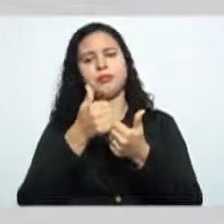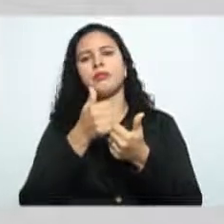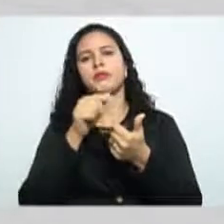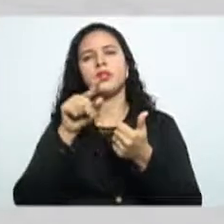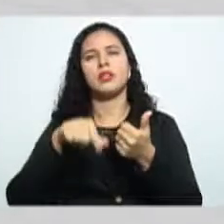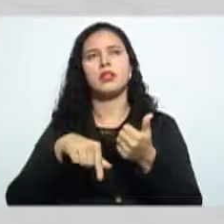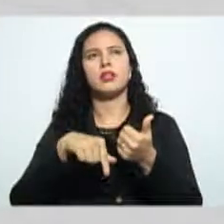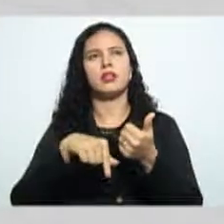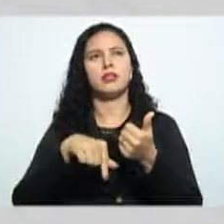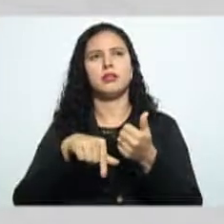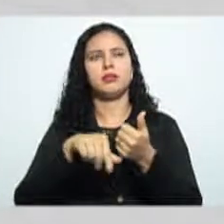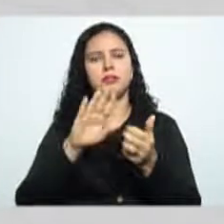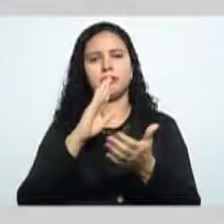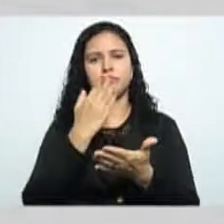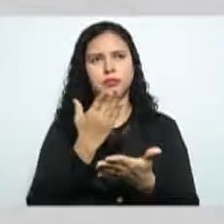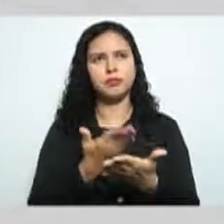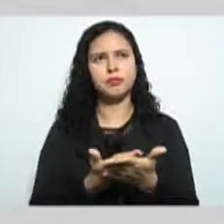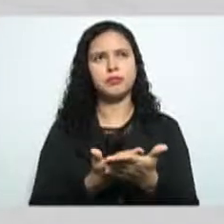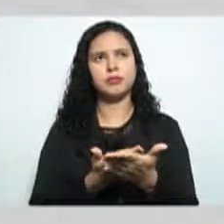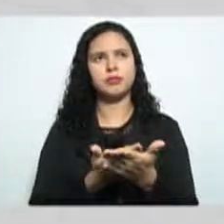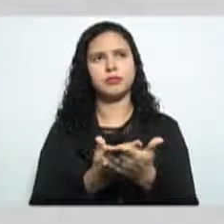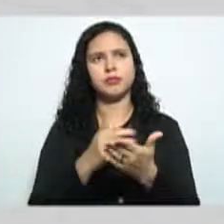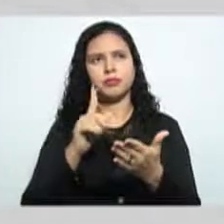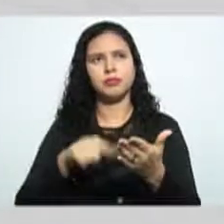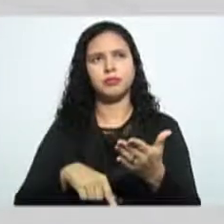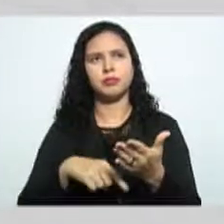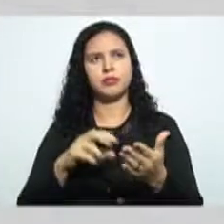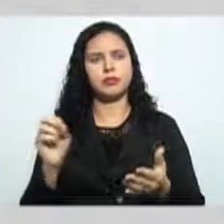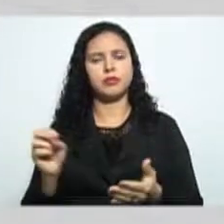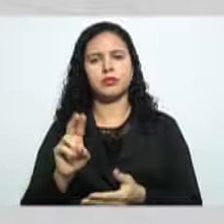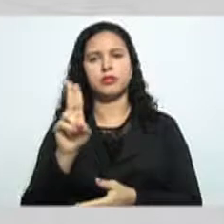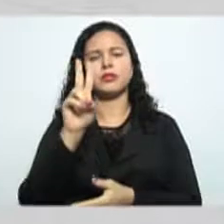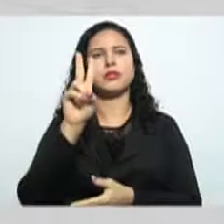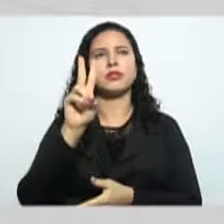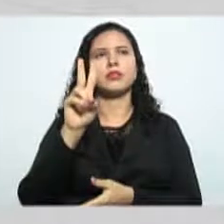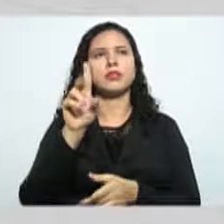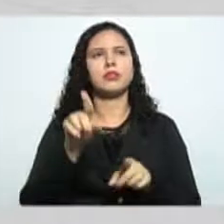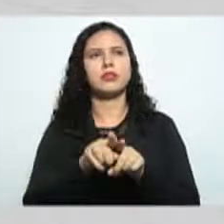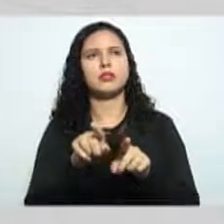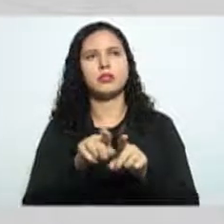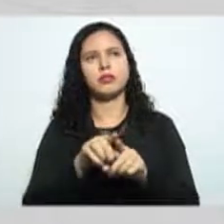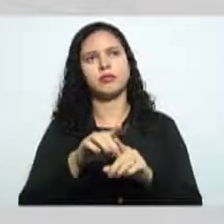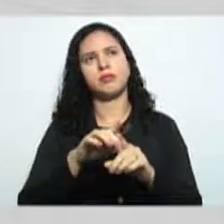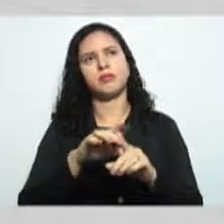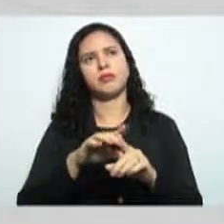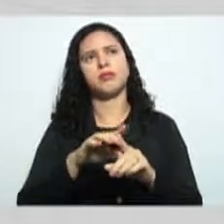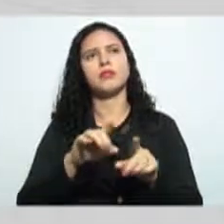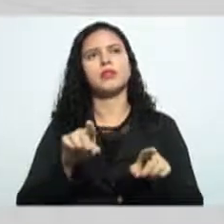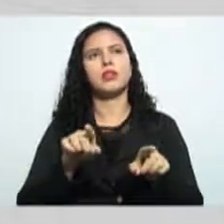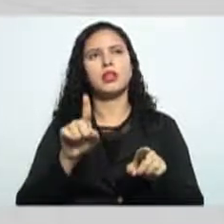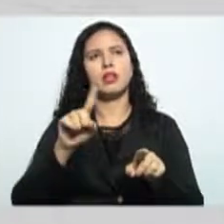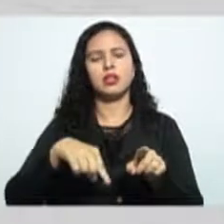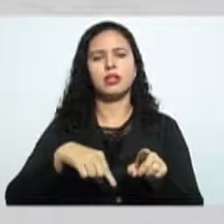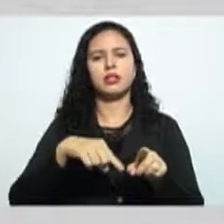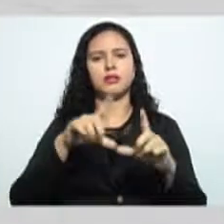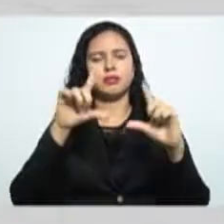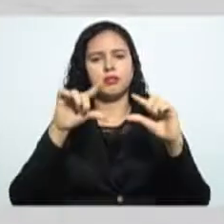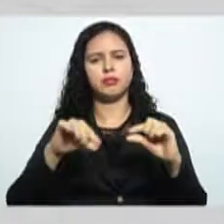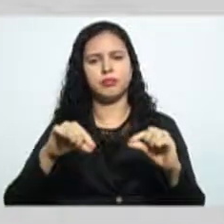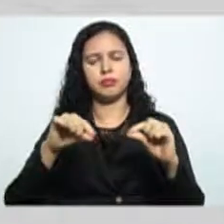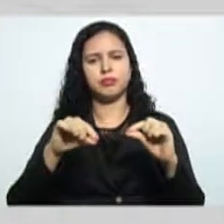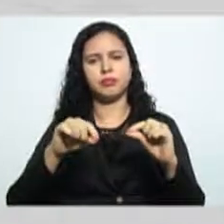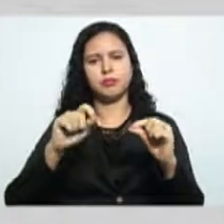É a confiabilidade? São os custos elevados? É a flexibilidade ou é a redução de